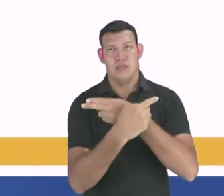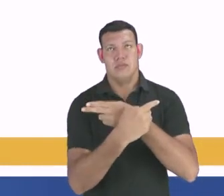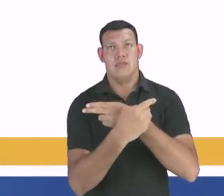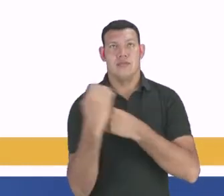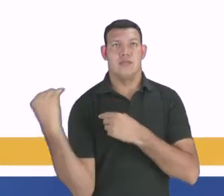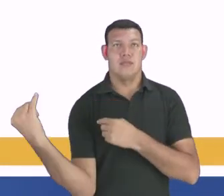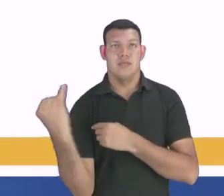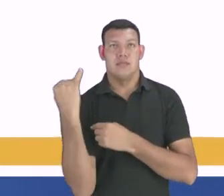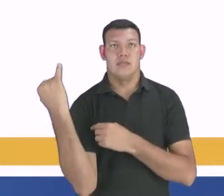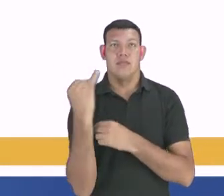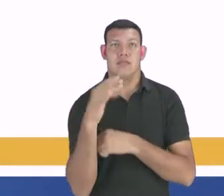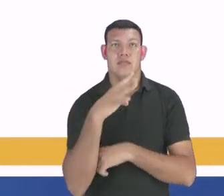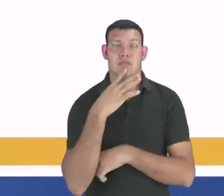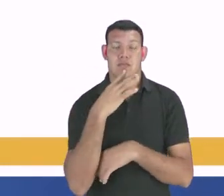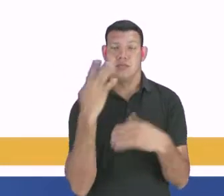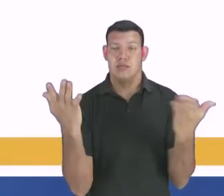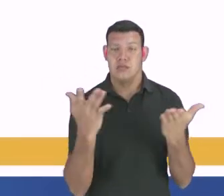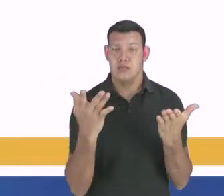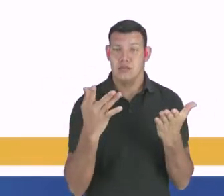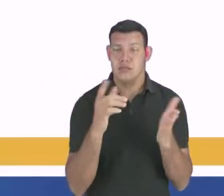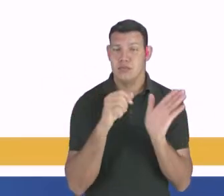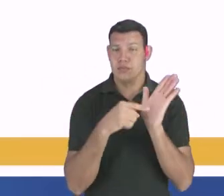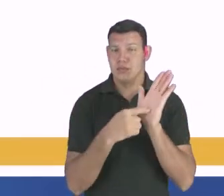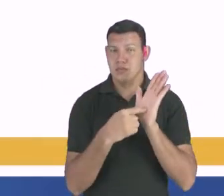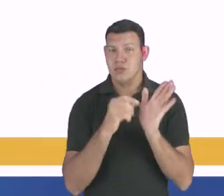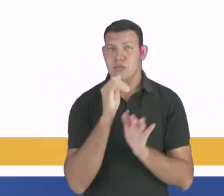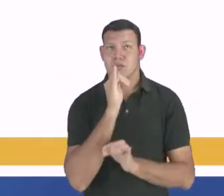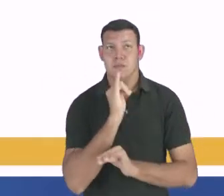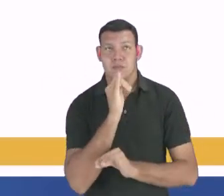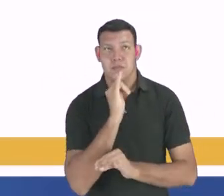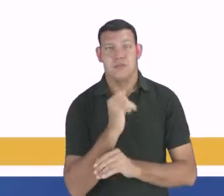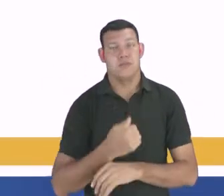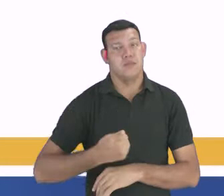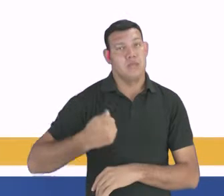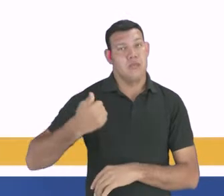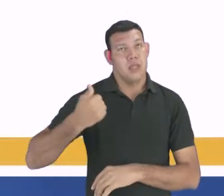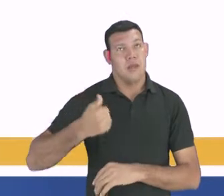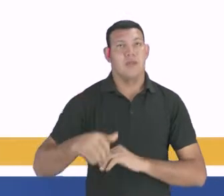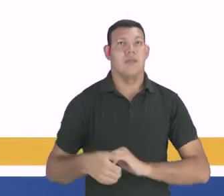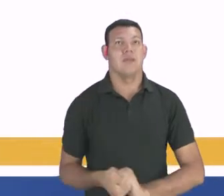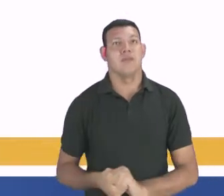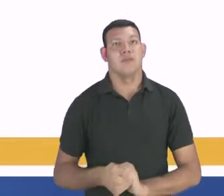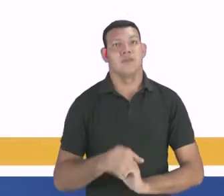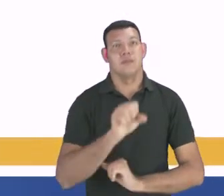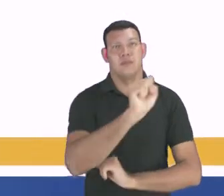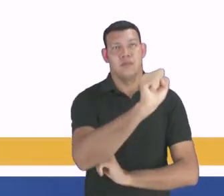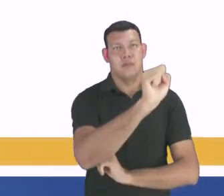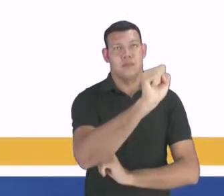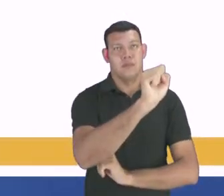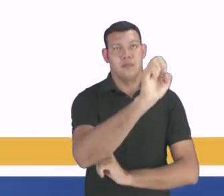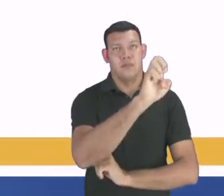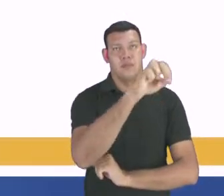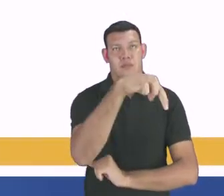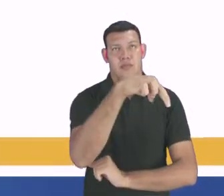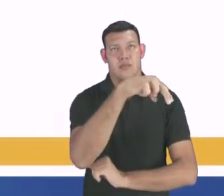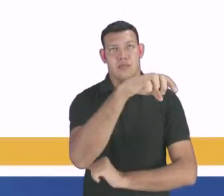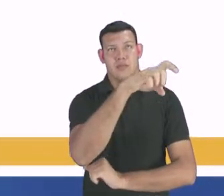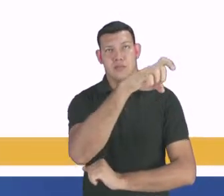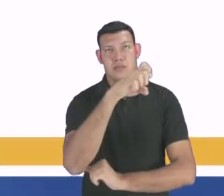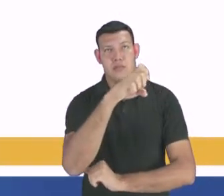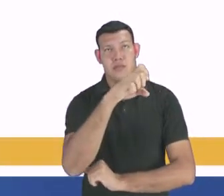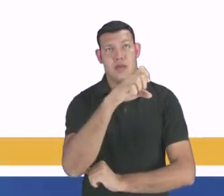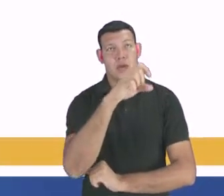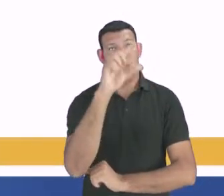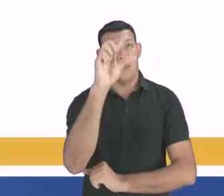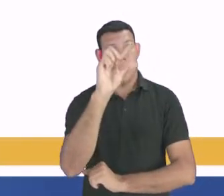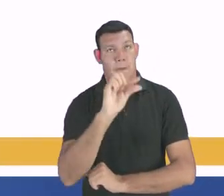seguir através do exemplo. Então, percebam que no primeiro caso, nós temos que o seno de x é menor que o seno de